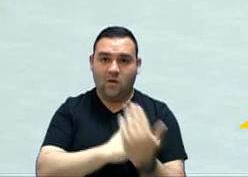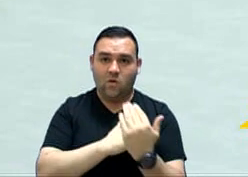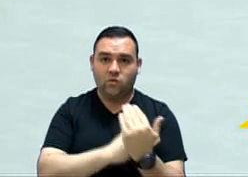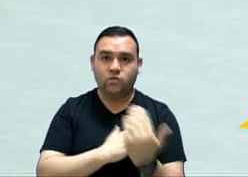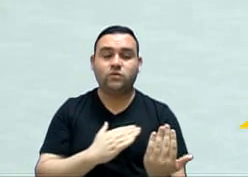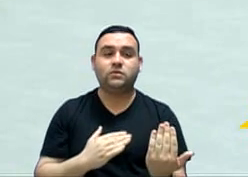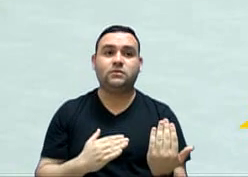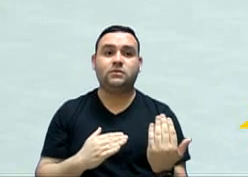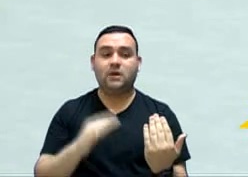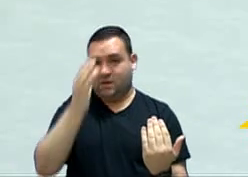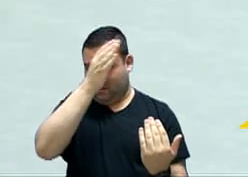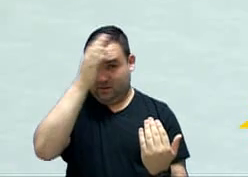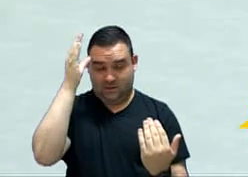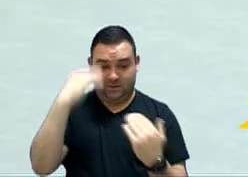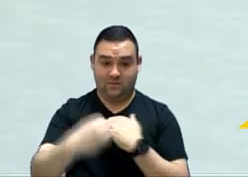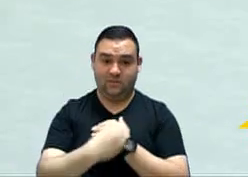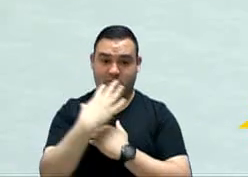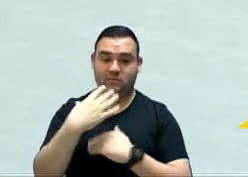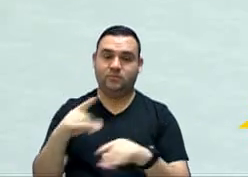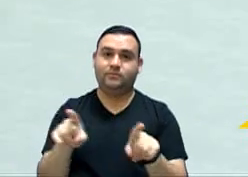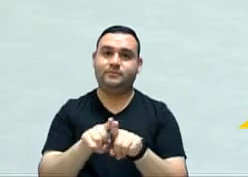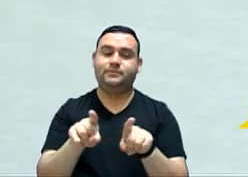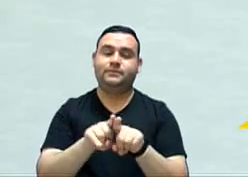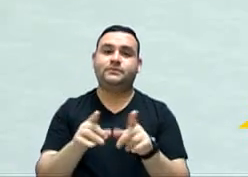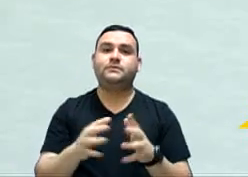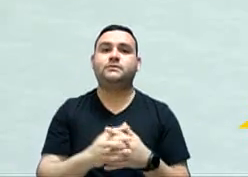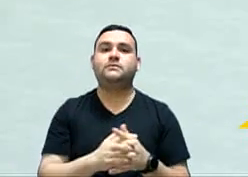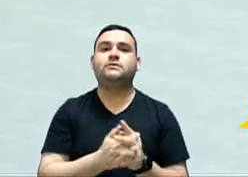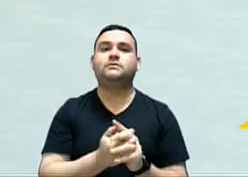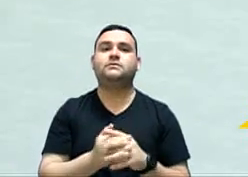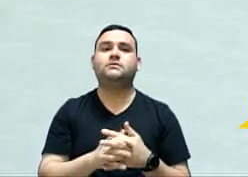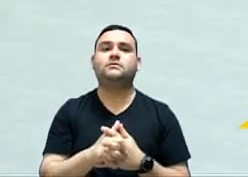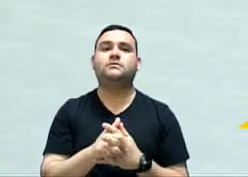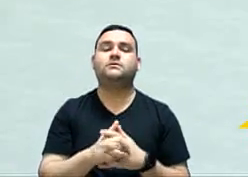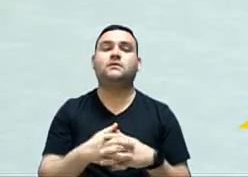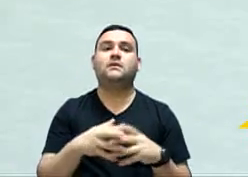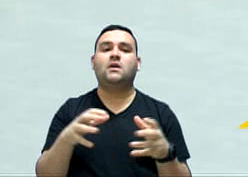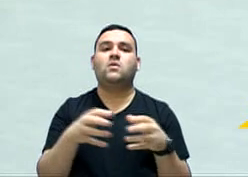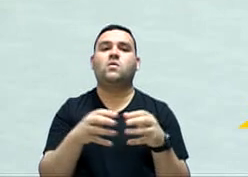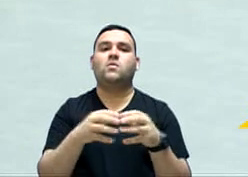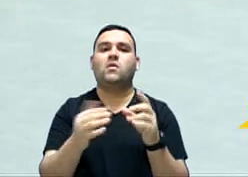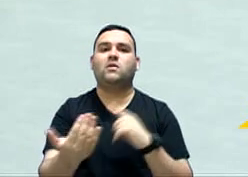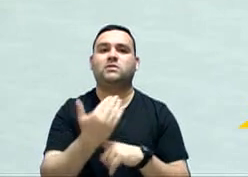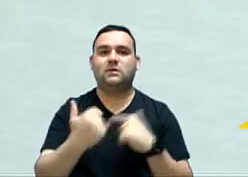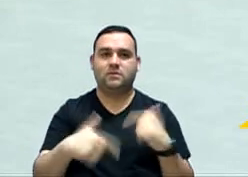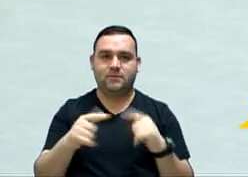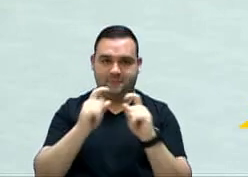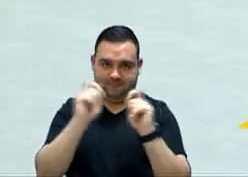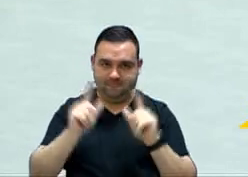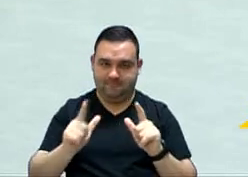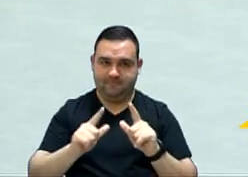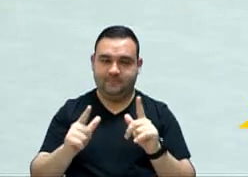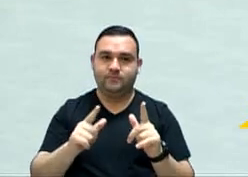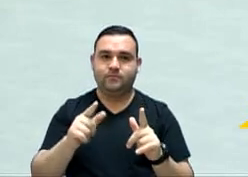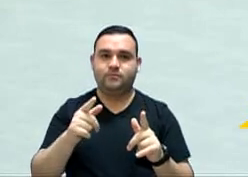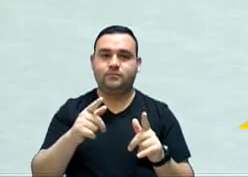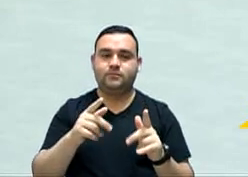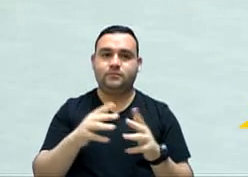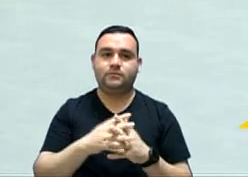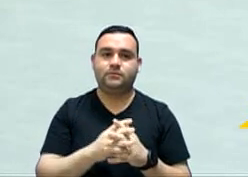aqui, sentido, o que precisar, a Cíntia está me orientando comigo, também. Nós vamos estar juntos. E minha assessoria está bastante atenta a essa situação. Oi,